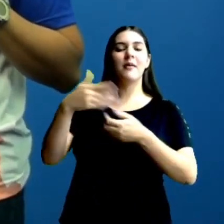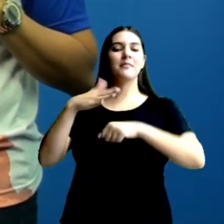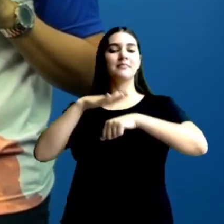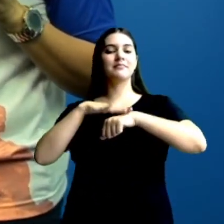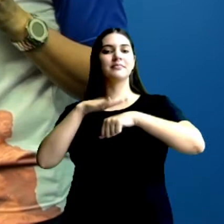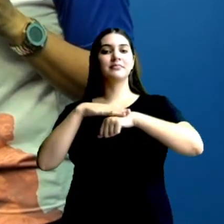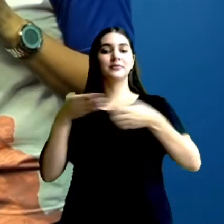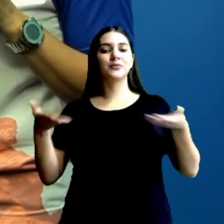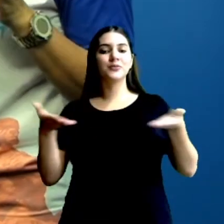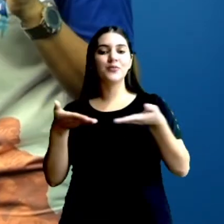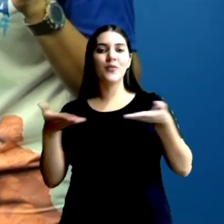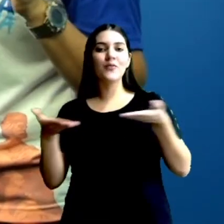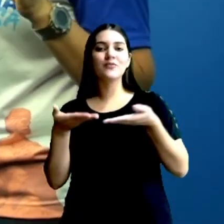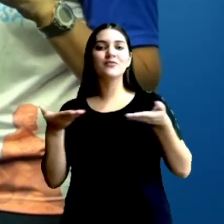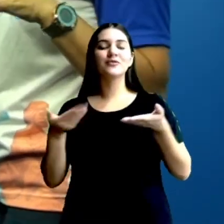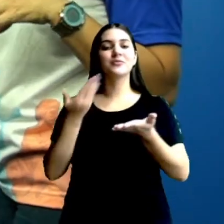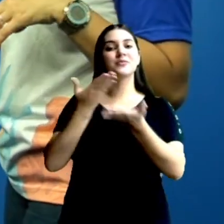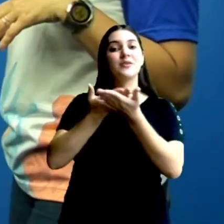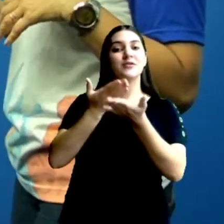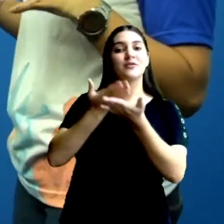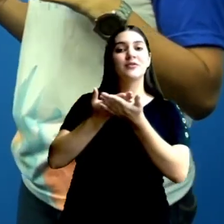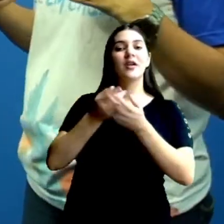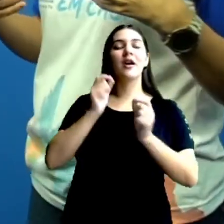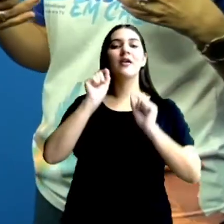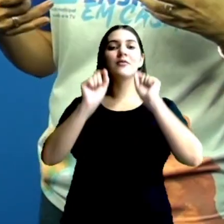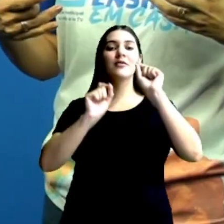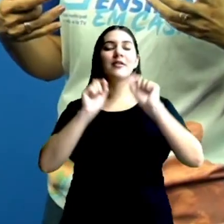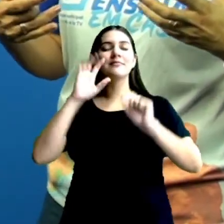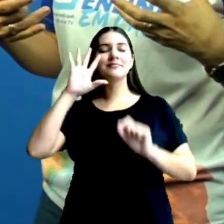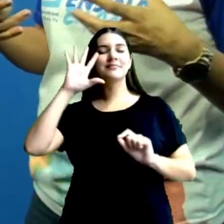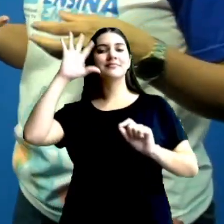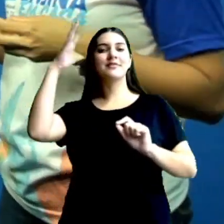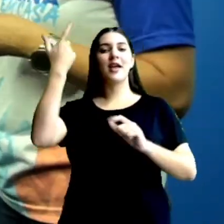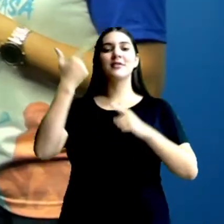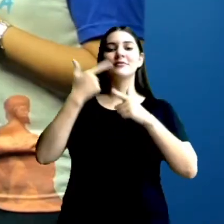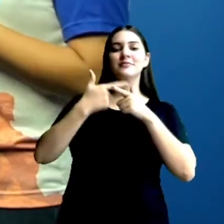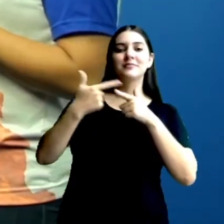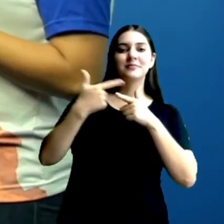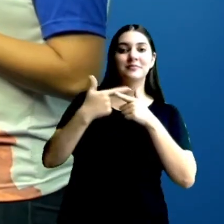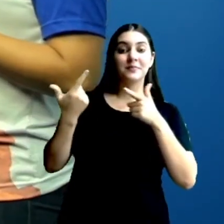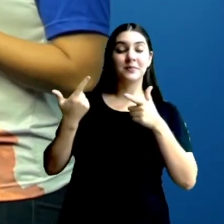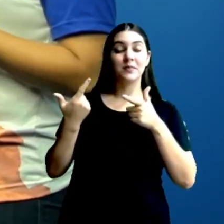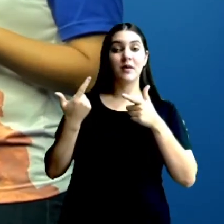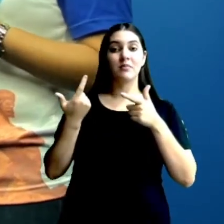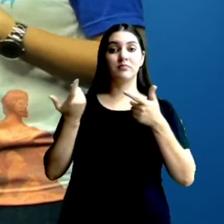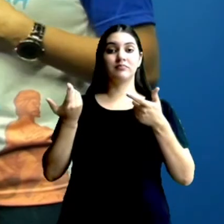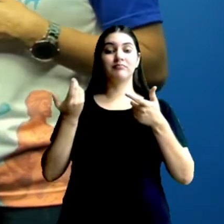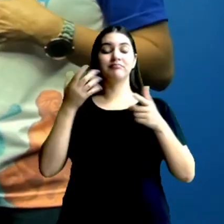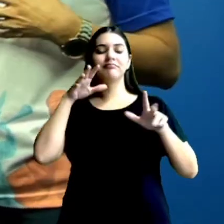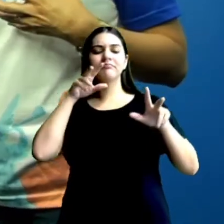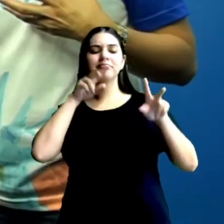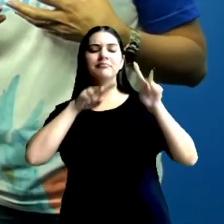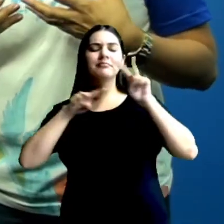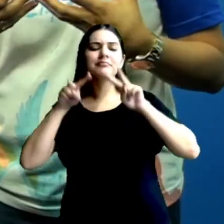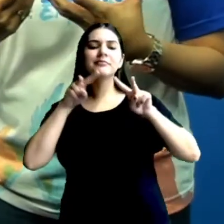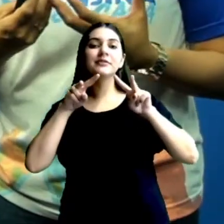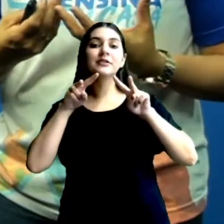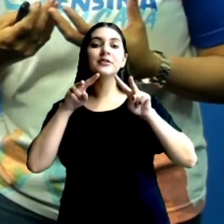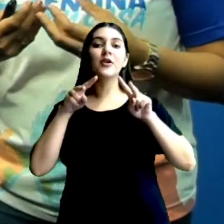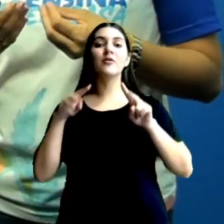momento, hoje para a gente estudar, resolver alguns problemas, onde a gente vai estar buscando